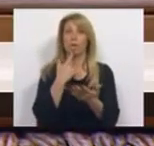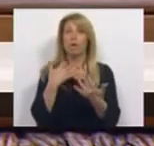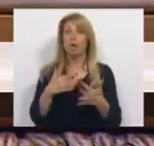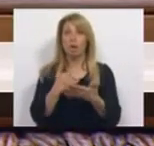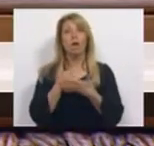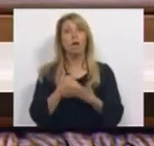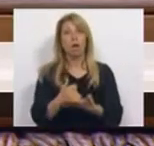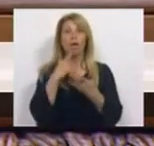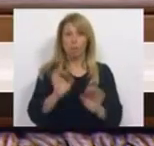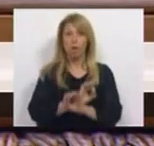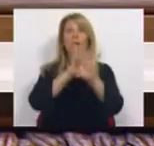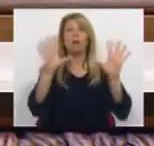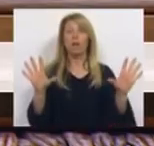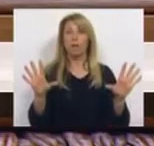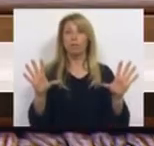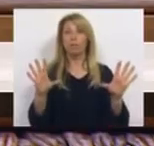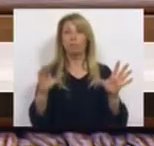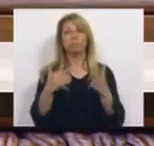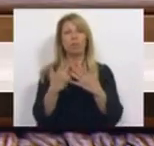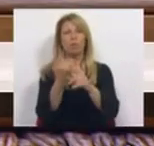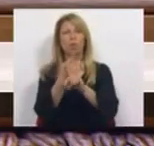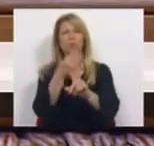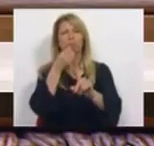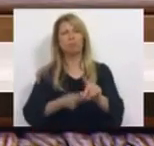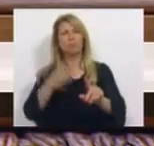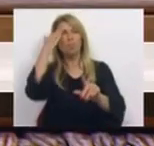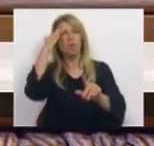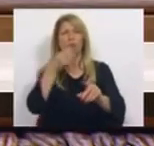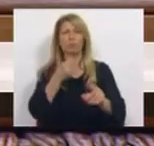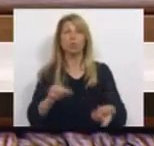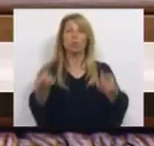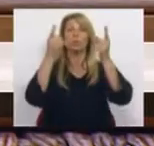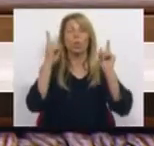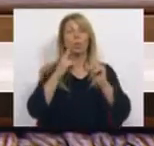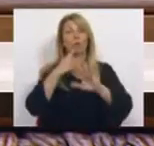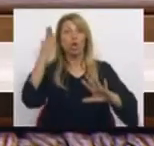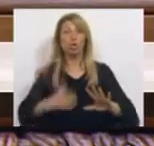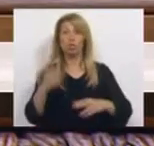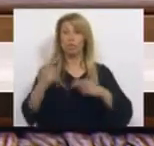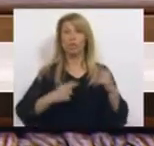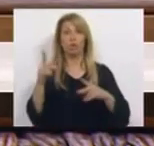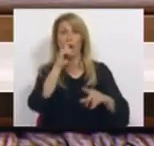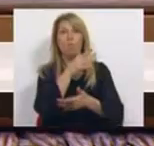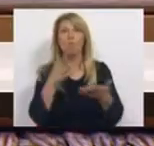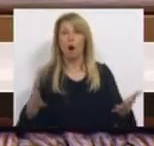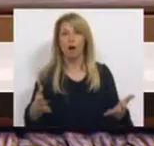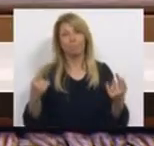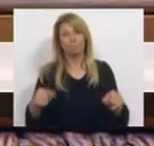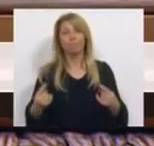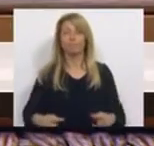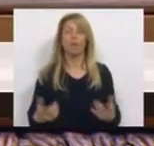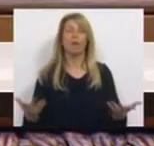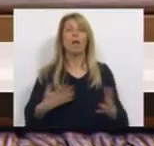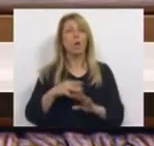e de forma muito clara para a imoralidade e para a injustiça fiscal que está instalada entre nós. Não sendo a primeira vez